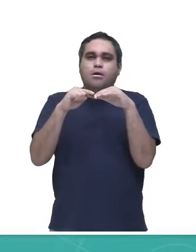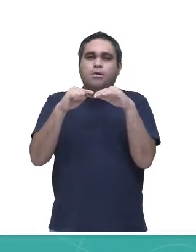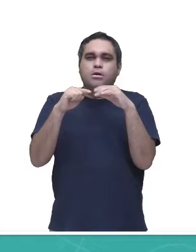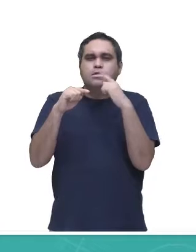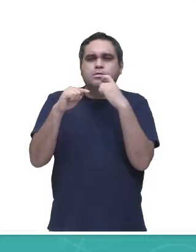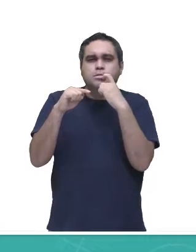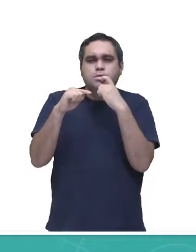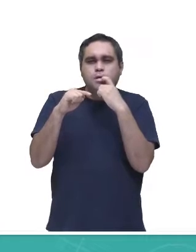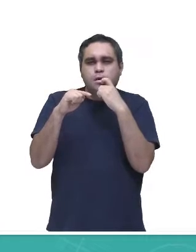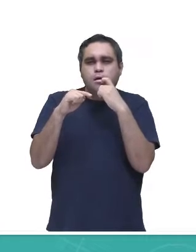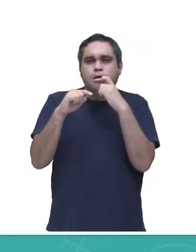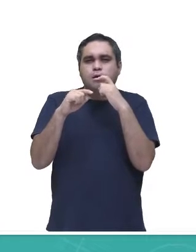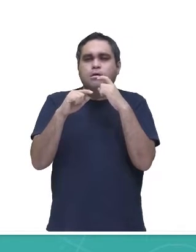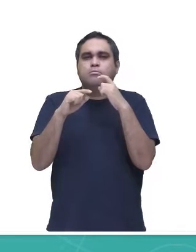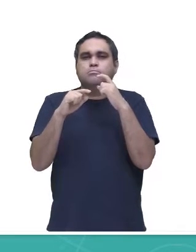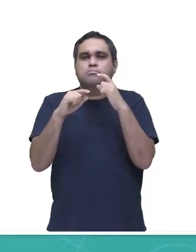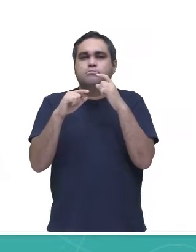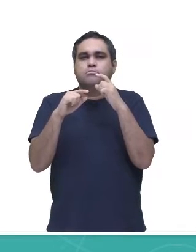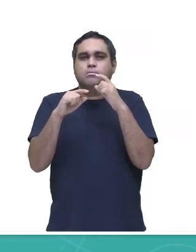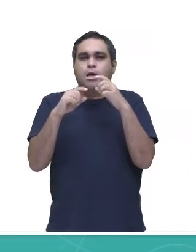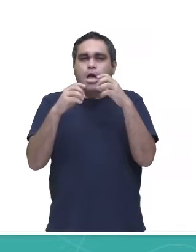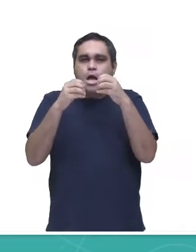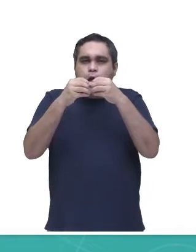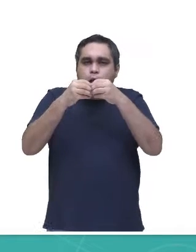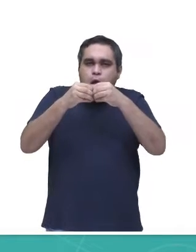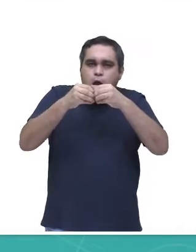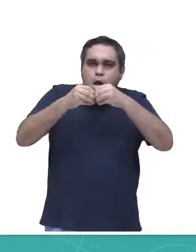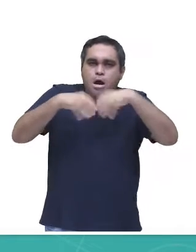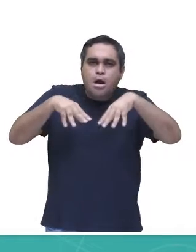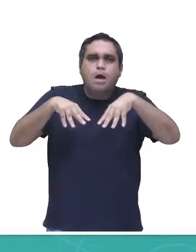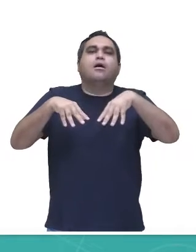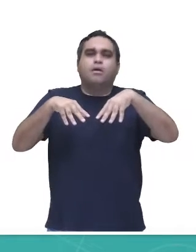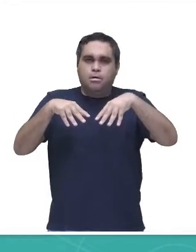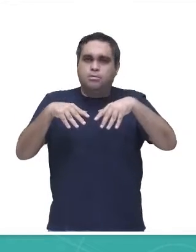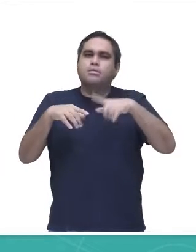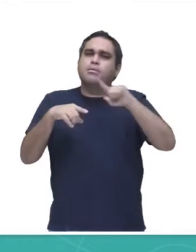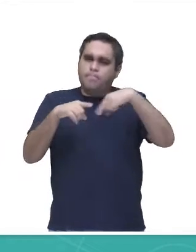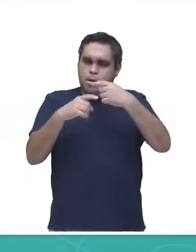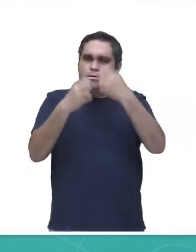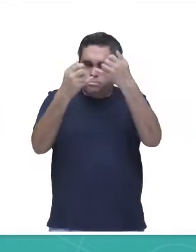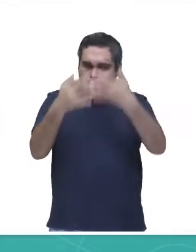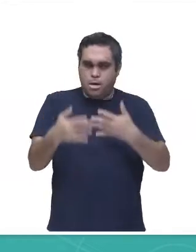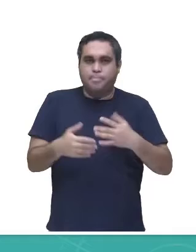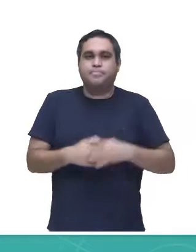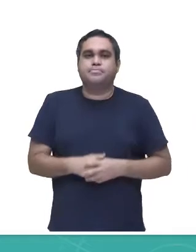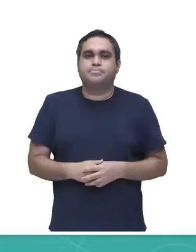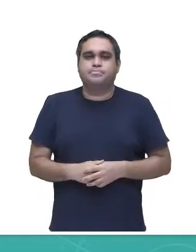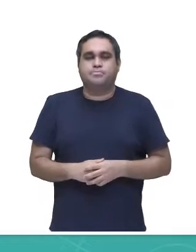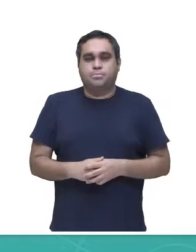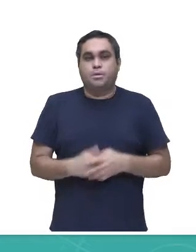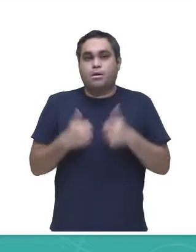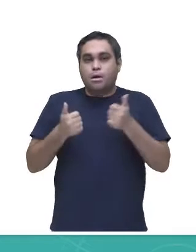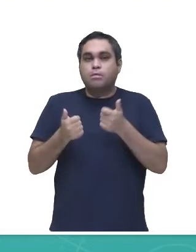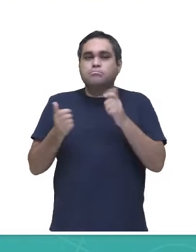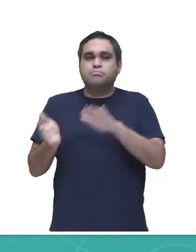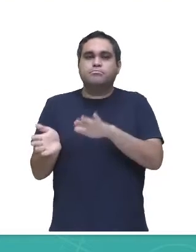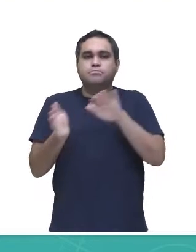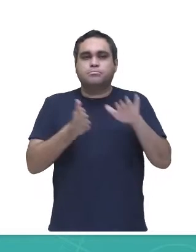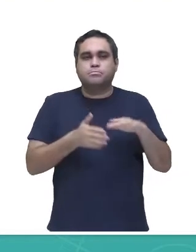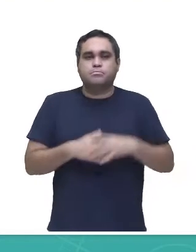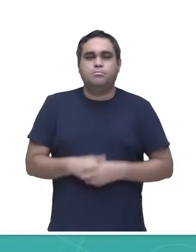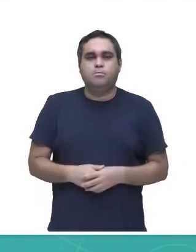as glândulas, que a gente vai observar com mais detalhes daqui a pouco, ok? Muito bem, vamos aí para a nossa próxima imagem.